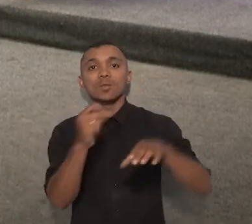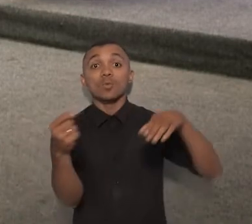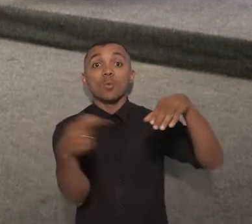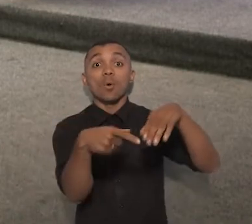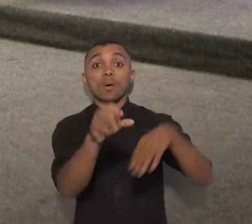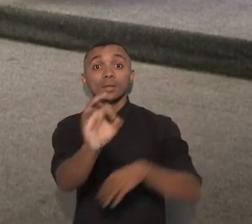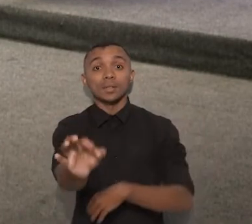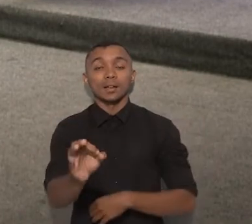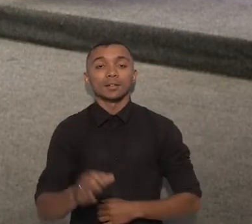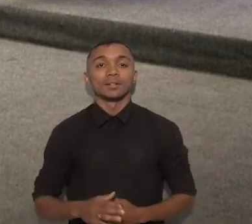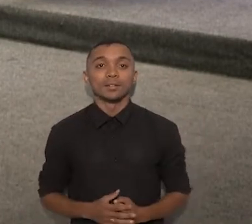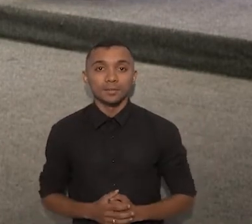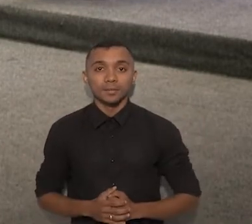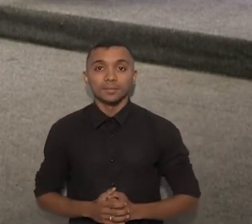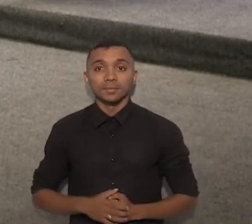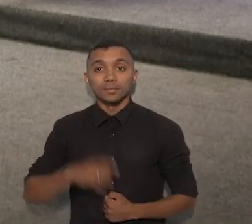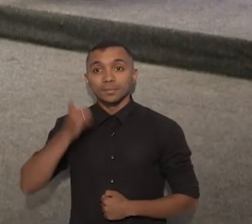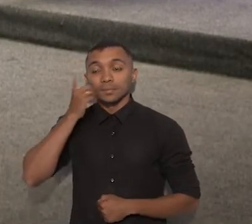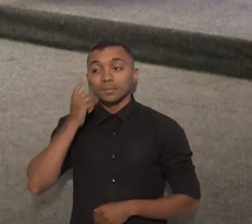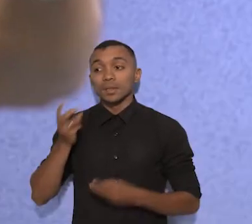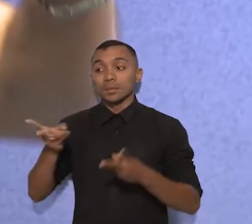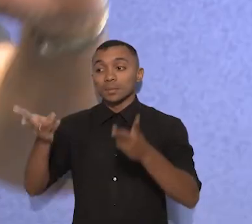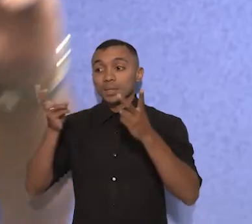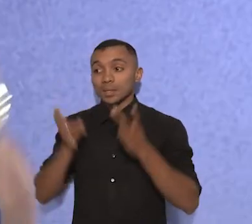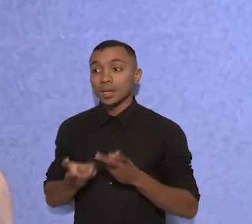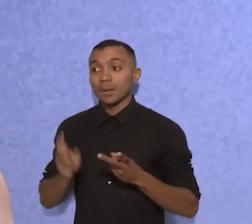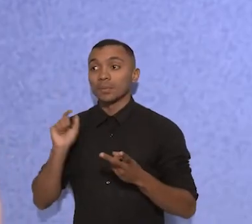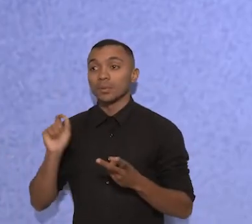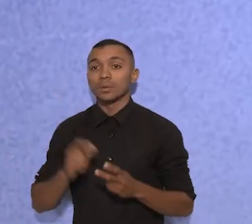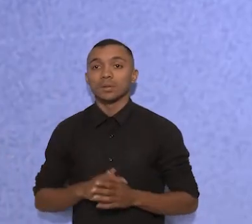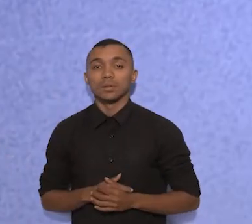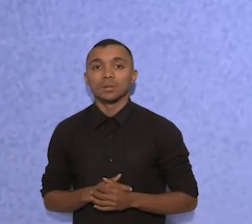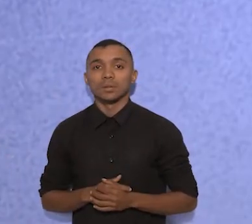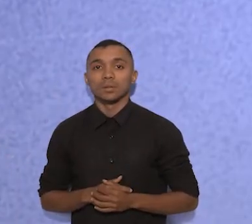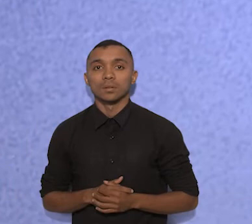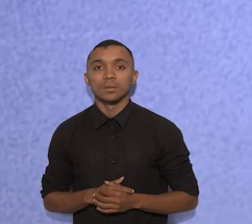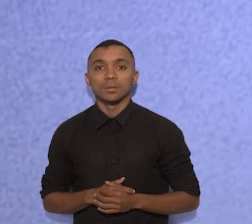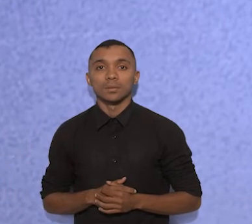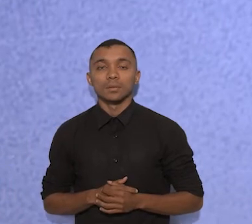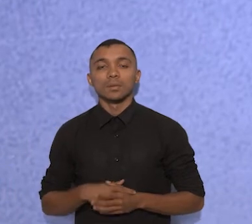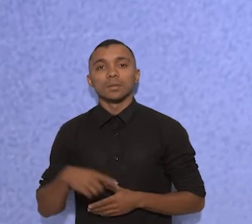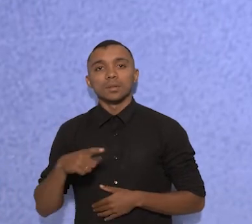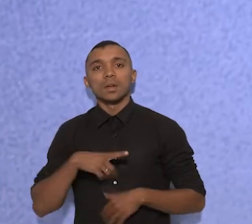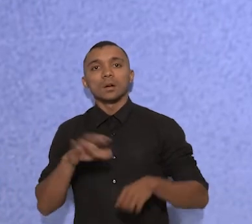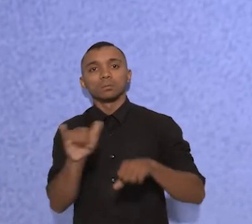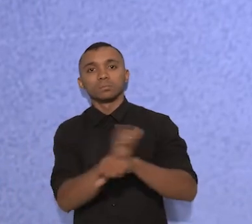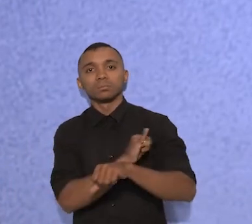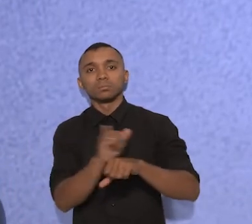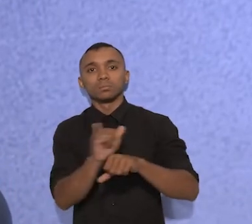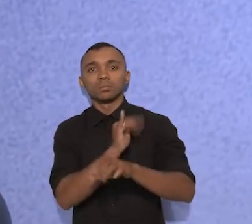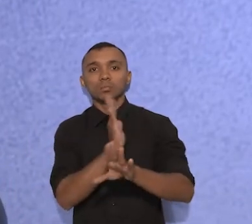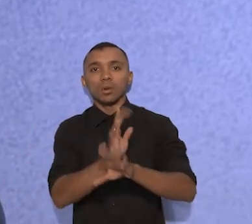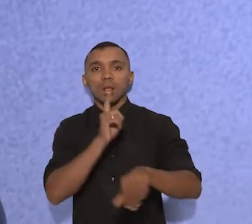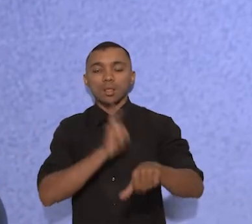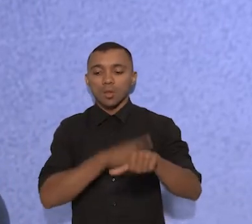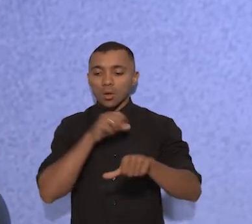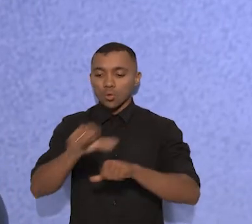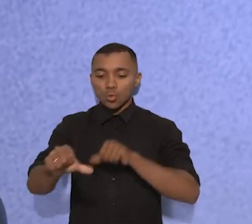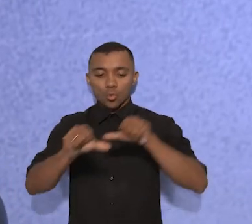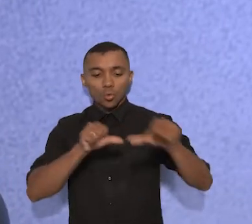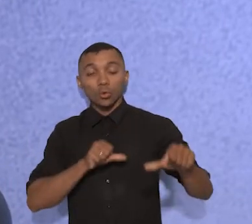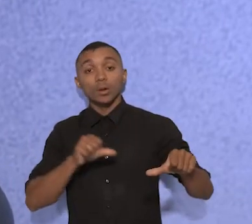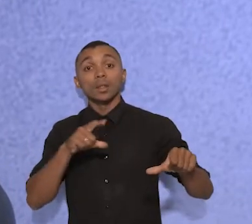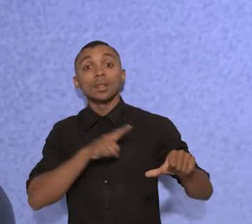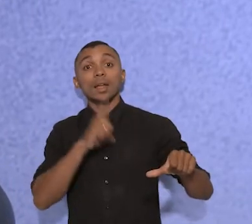Exatamente. Então, para você ver como era importante essa função, esse revezamento que